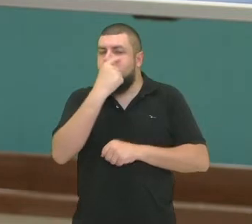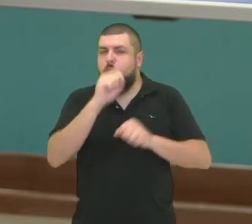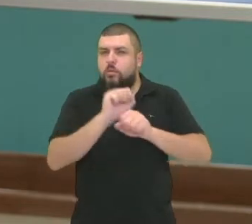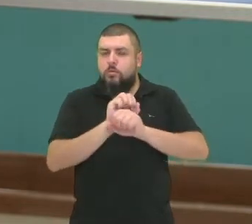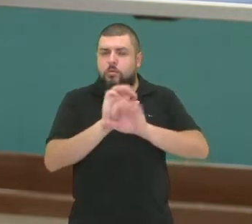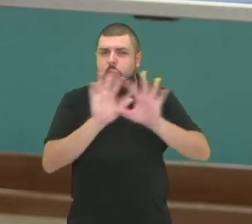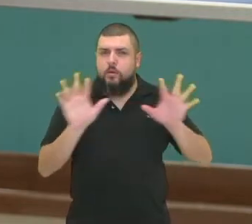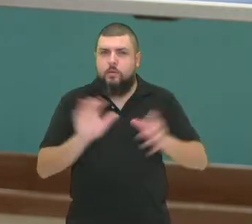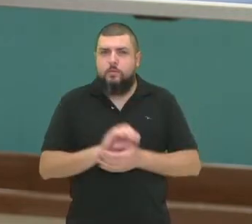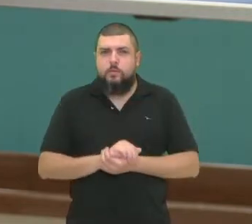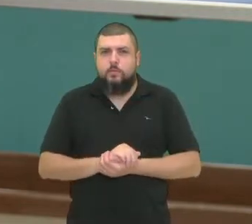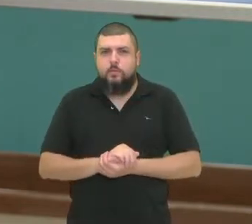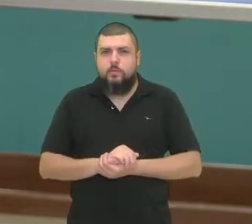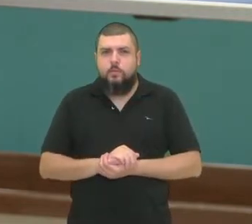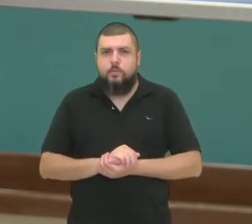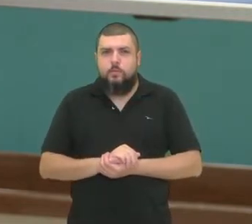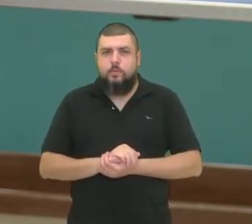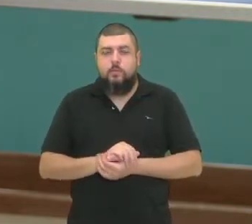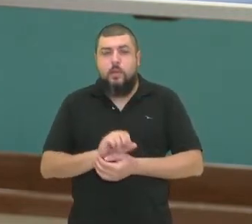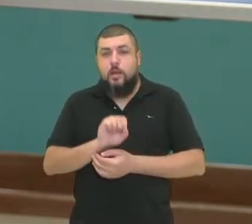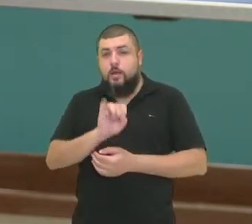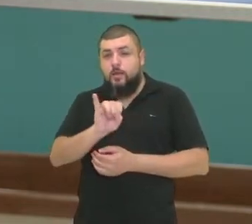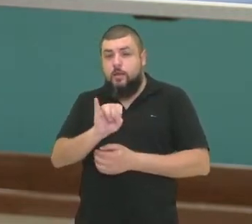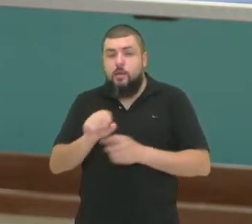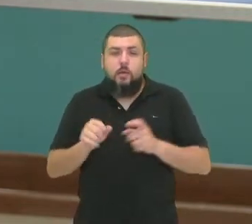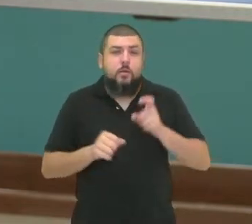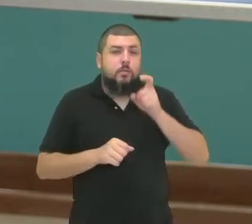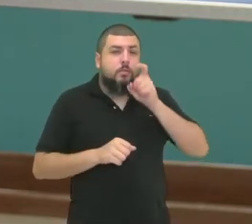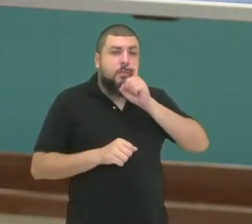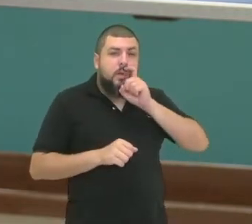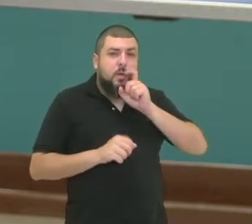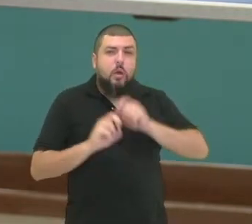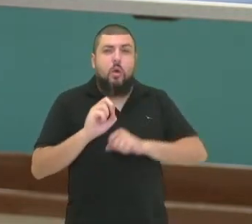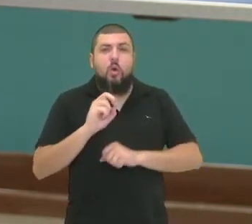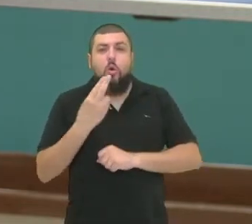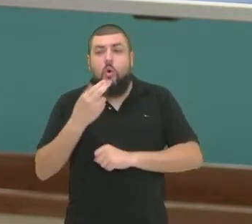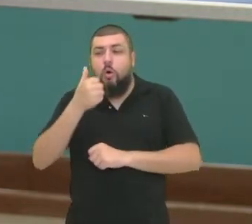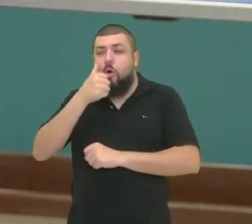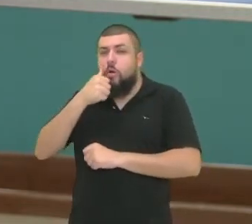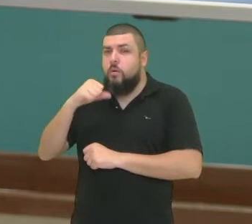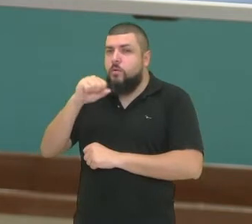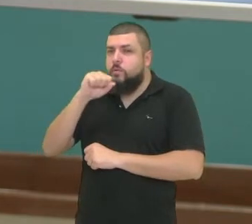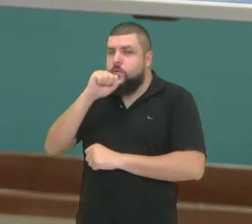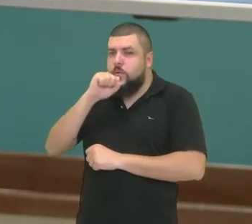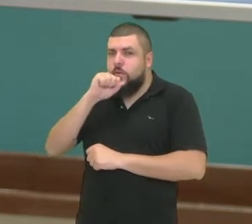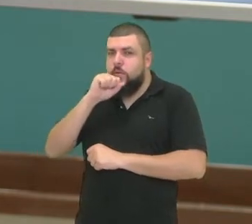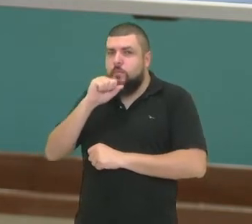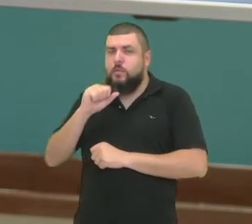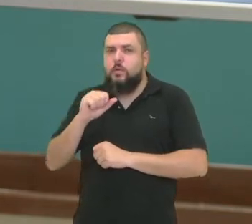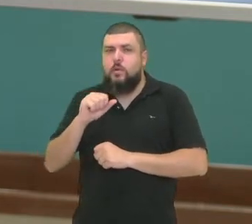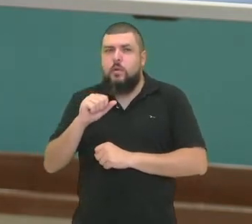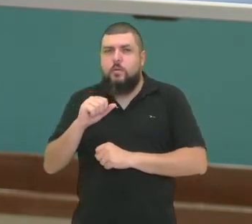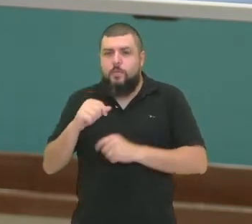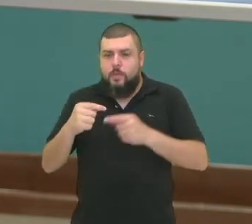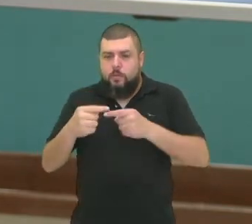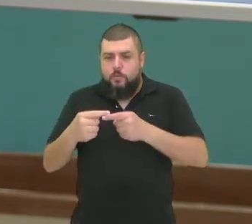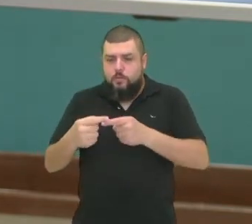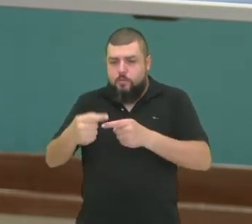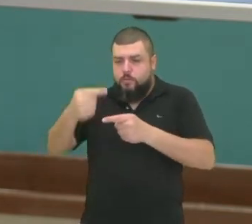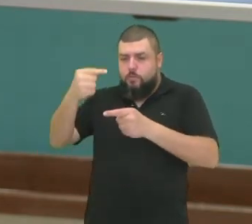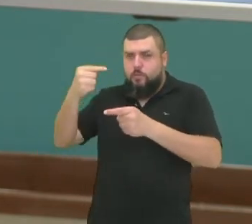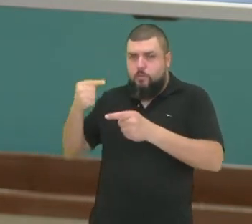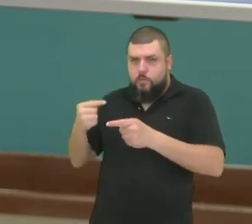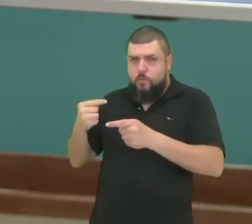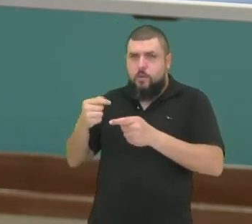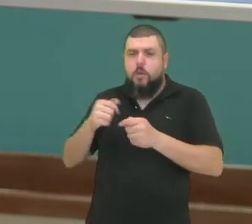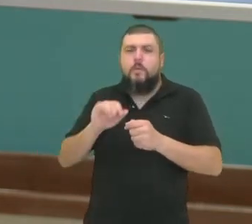Se não, tendo ali pelo menos ou o pai ou a mãe, o progenitor contrário, digamos, por exemplo, que a mãe tem